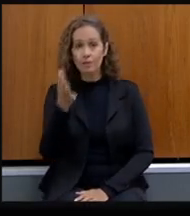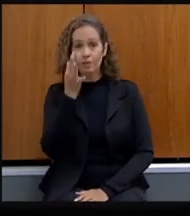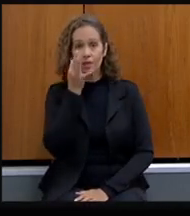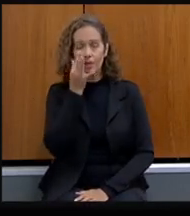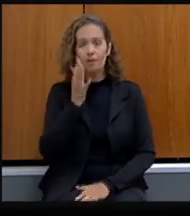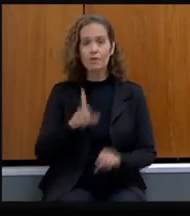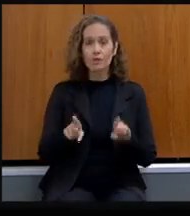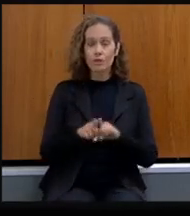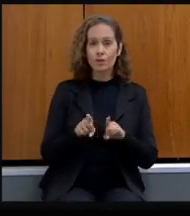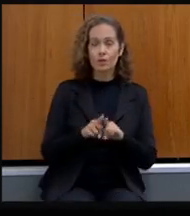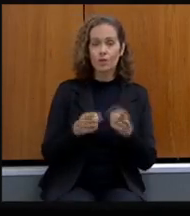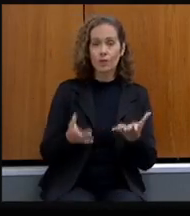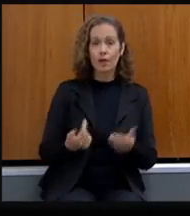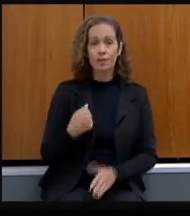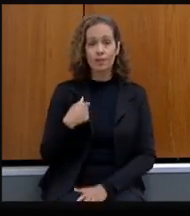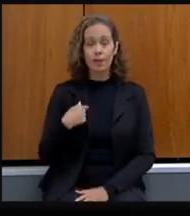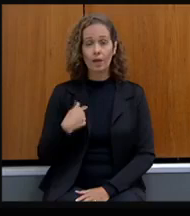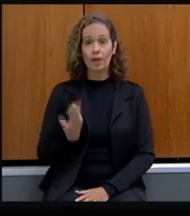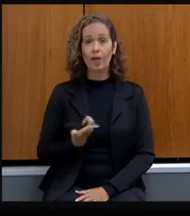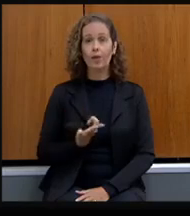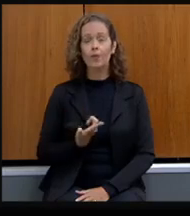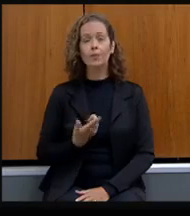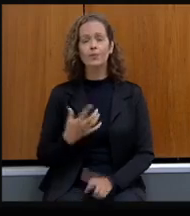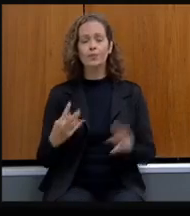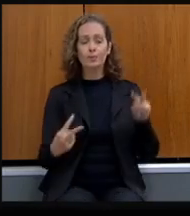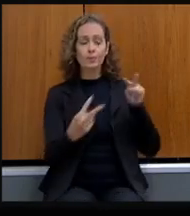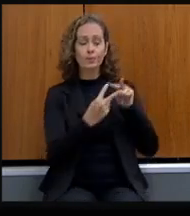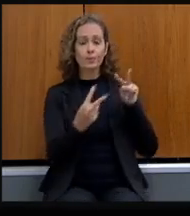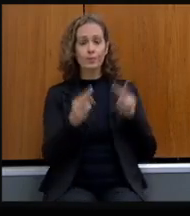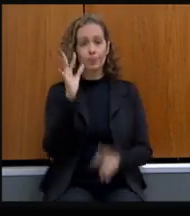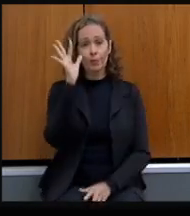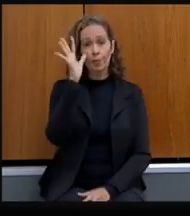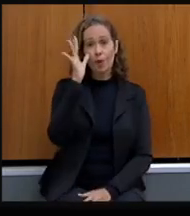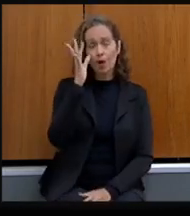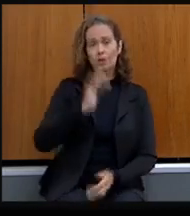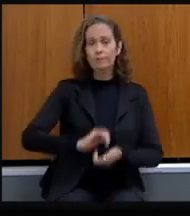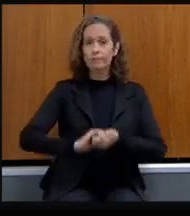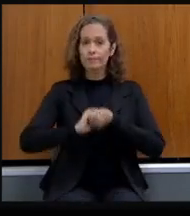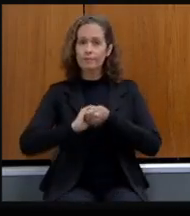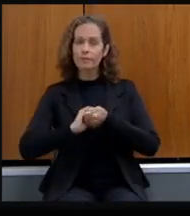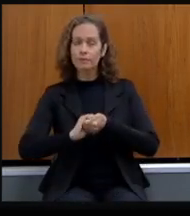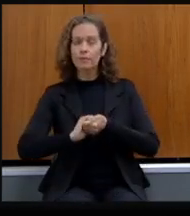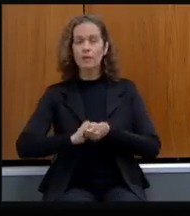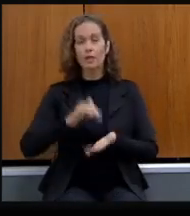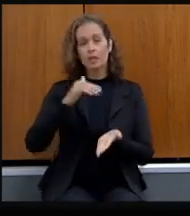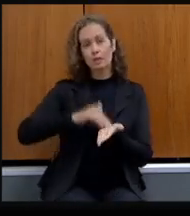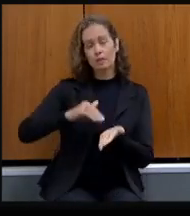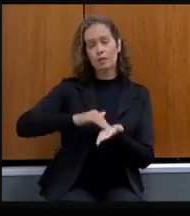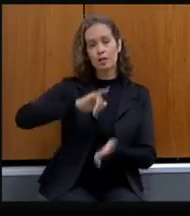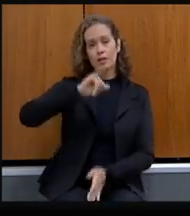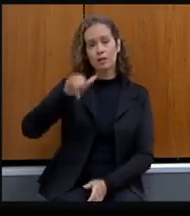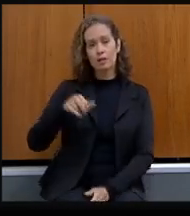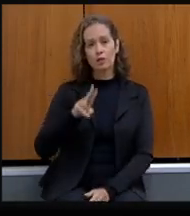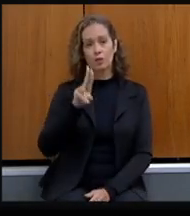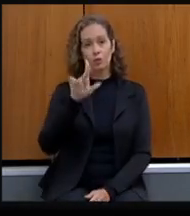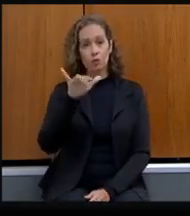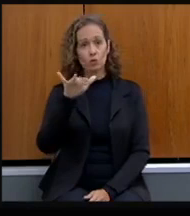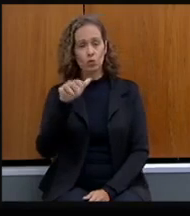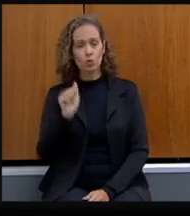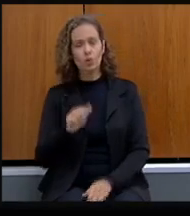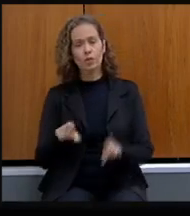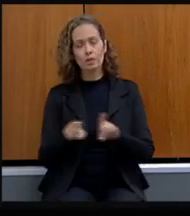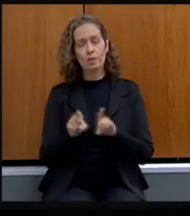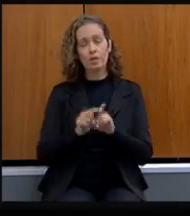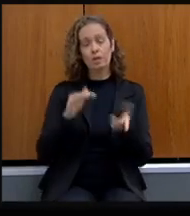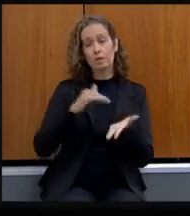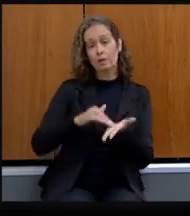situação participação remota complementar secretária Júlia super toda equipe da Secretaria de